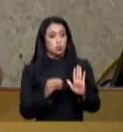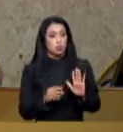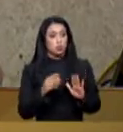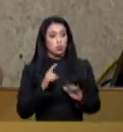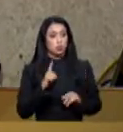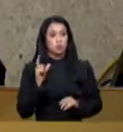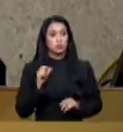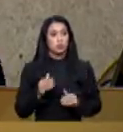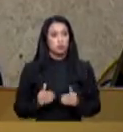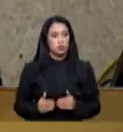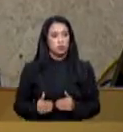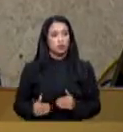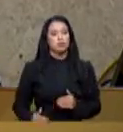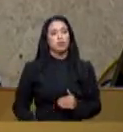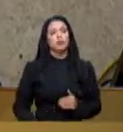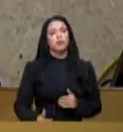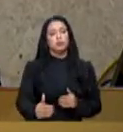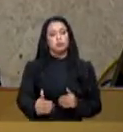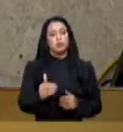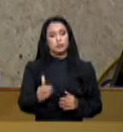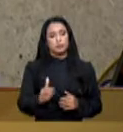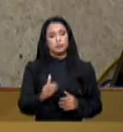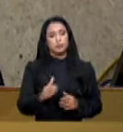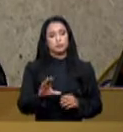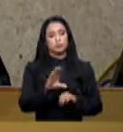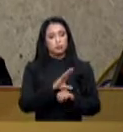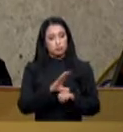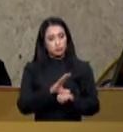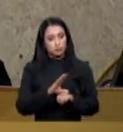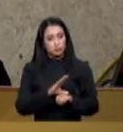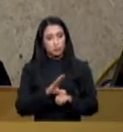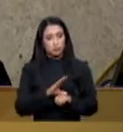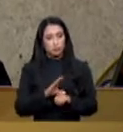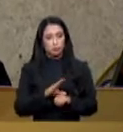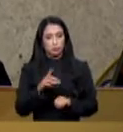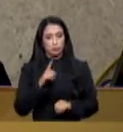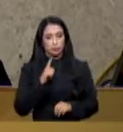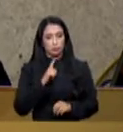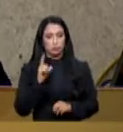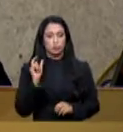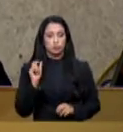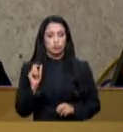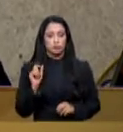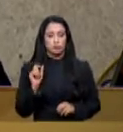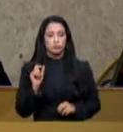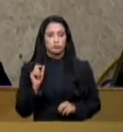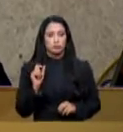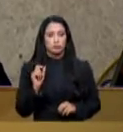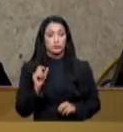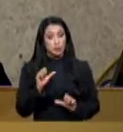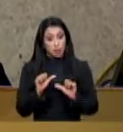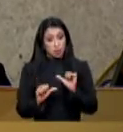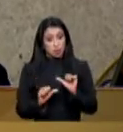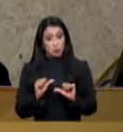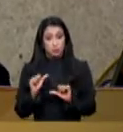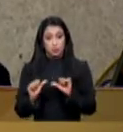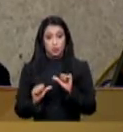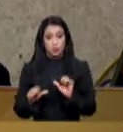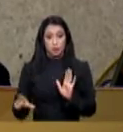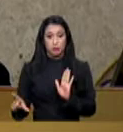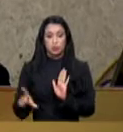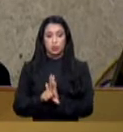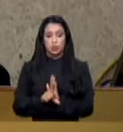passa por todo o tecido constitucional, passo agora a enfrentar as alterações à